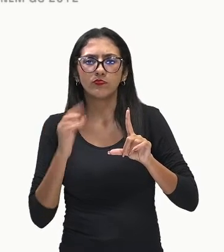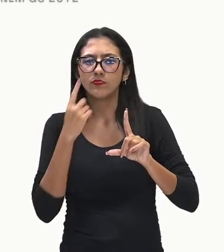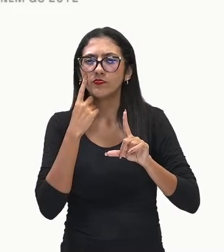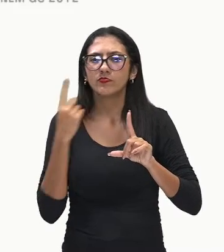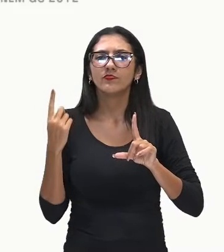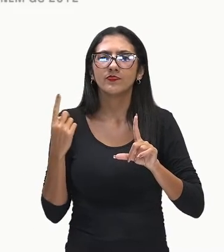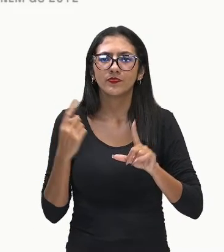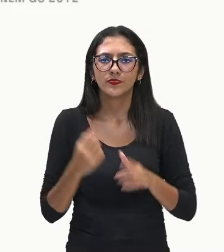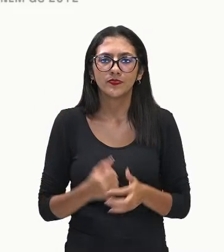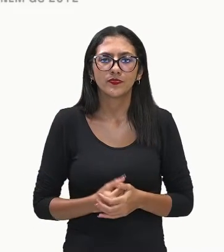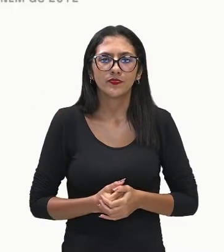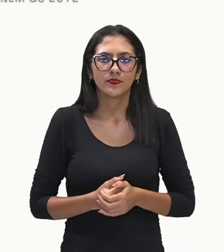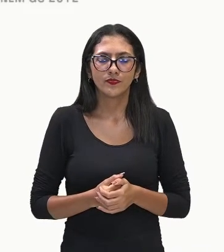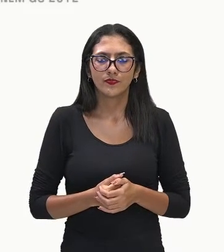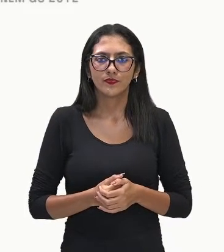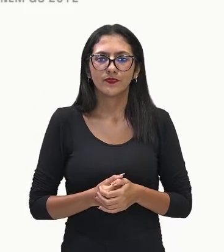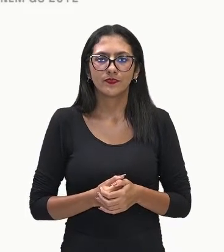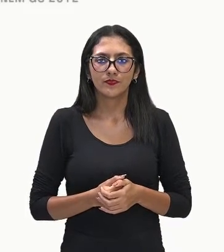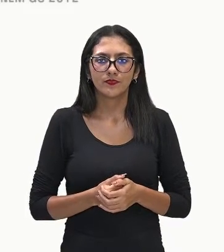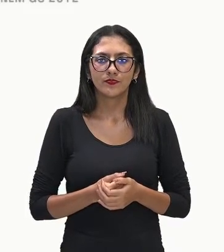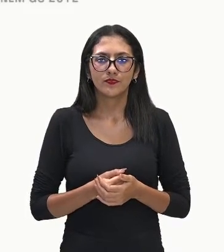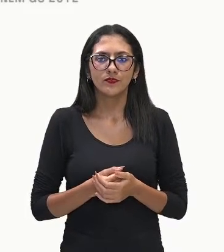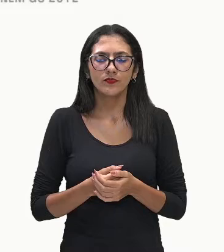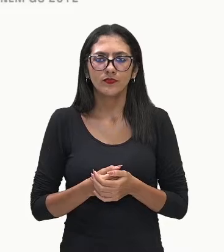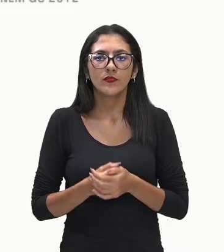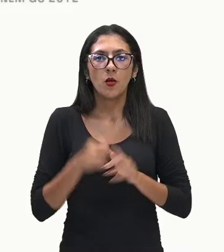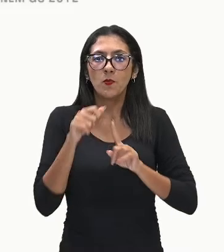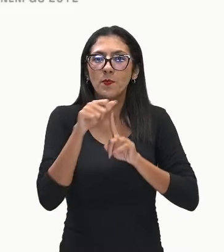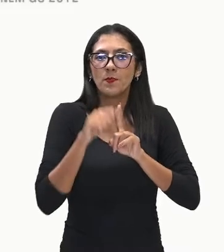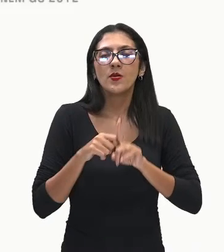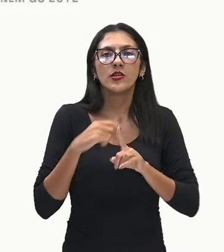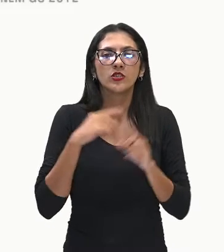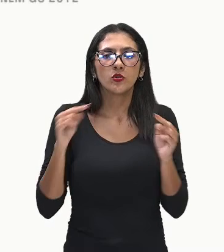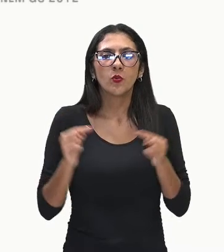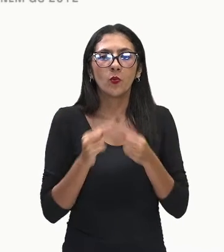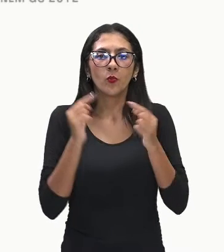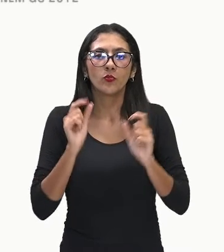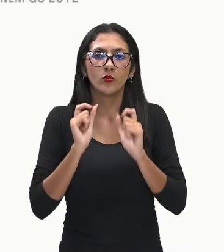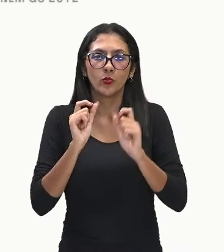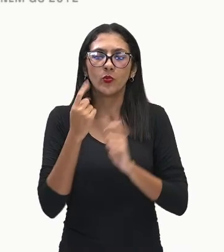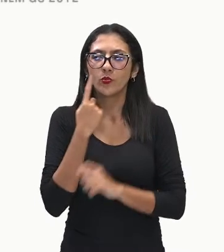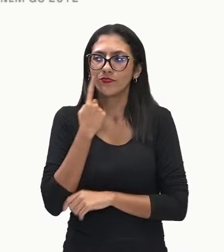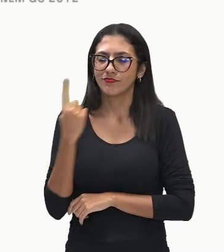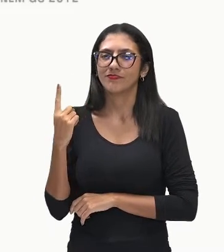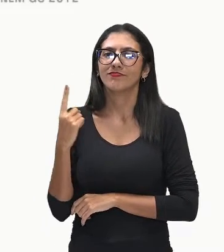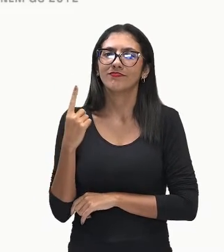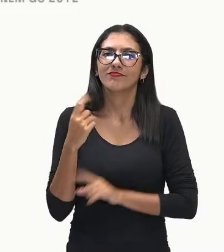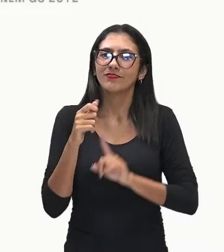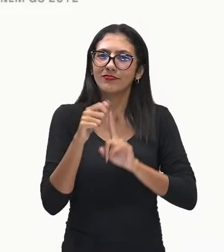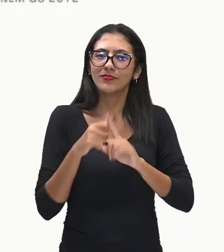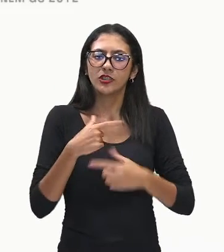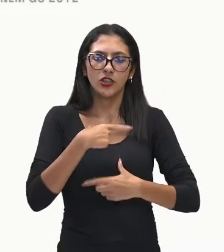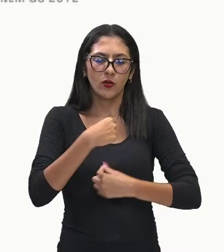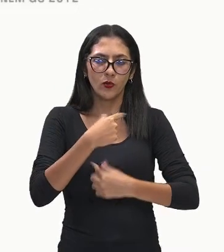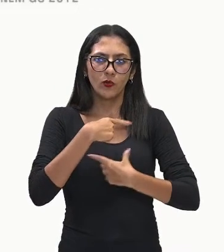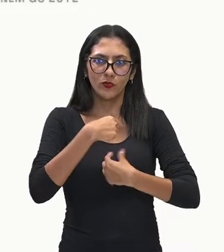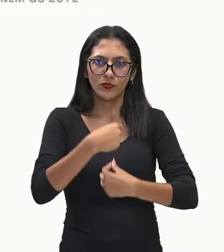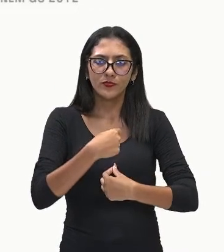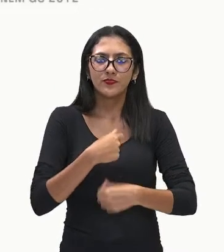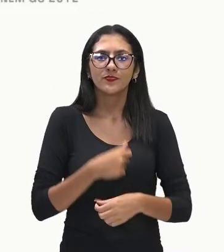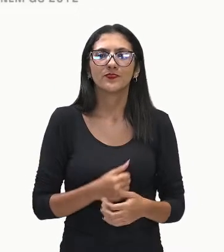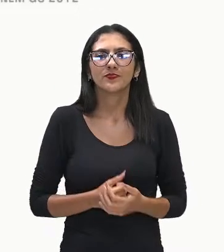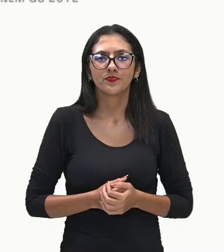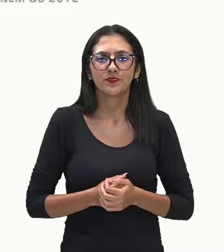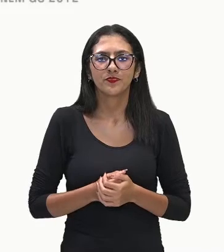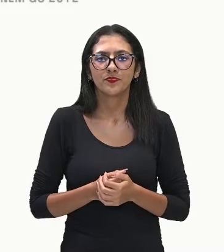abaixo no gráfico? É o ponto que se refere a quem? Ao mês de agosto. Então, nessa ordem, quais foram